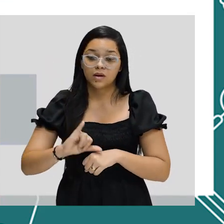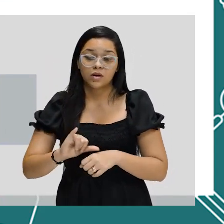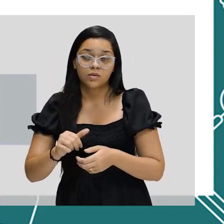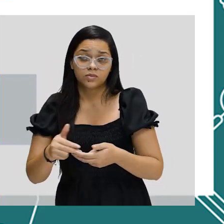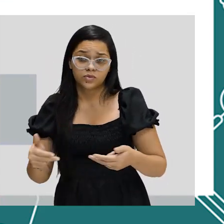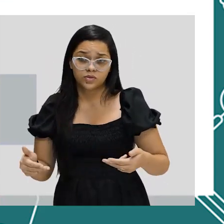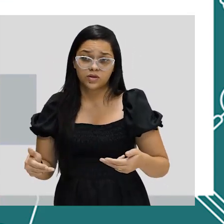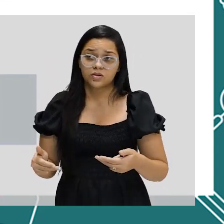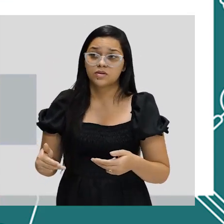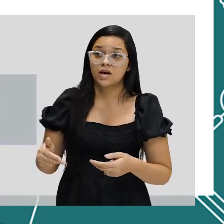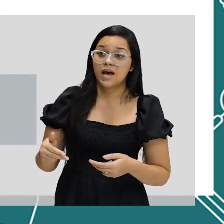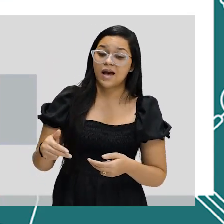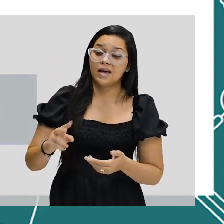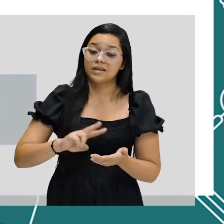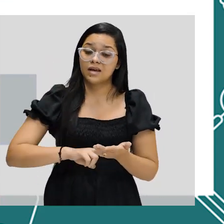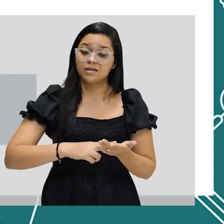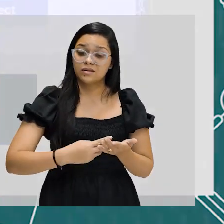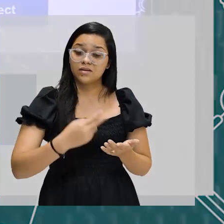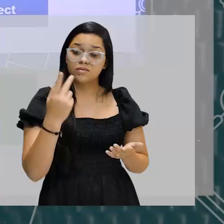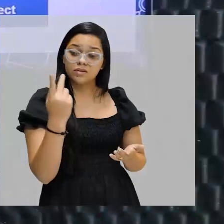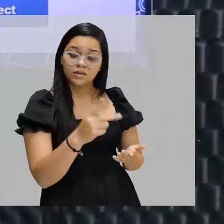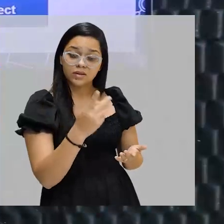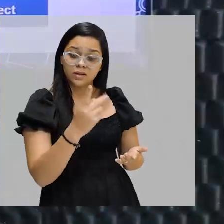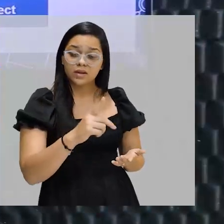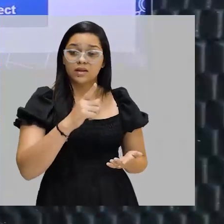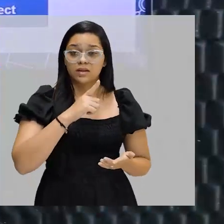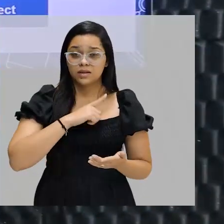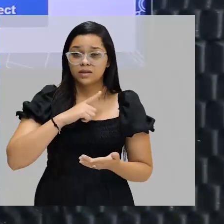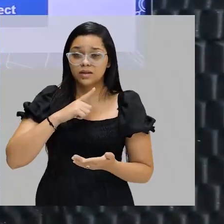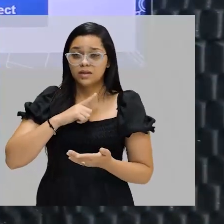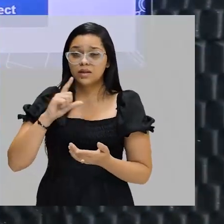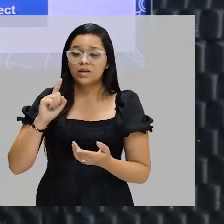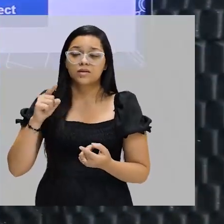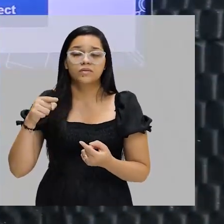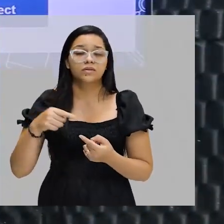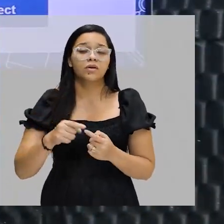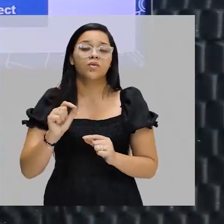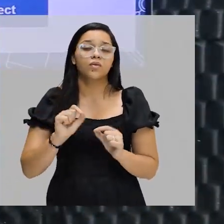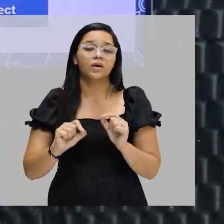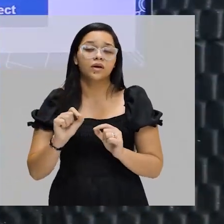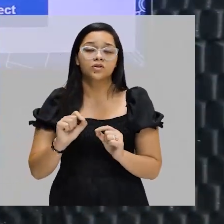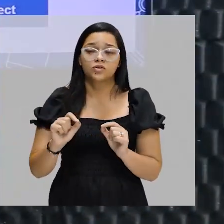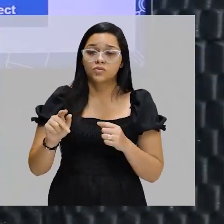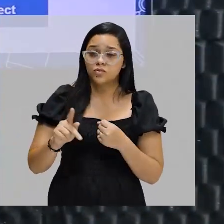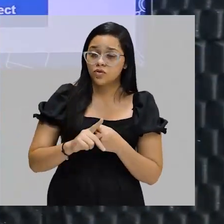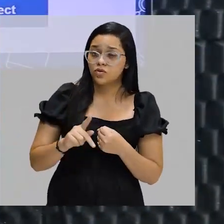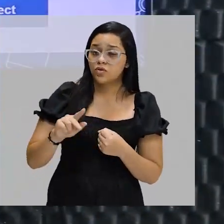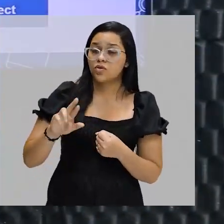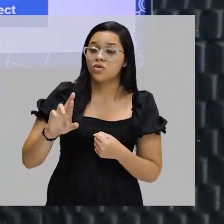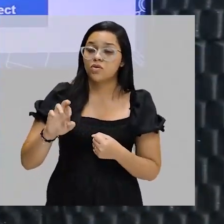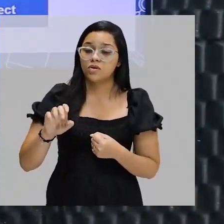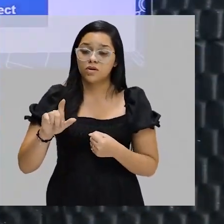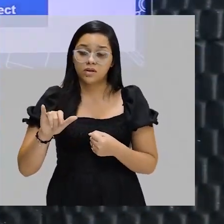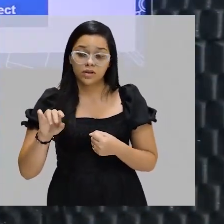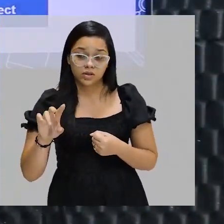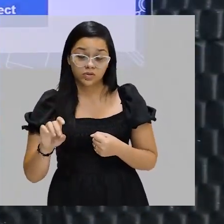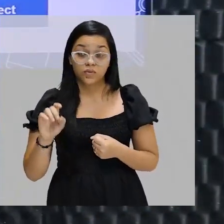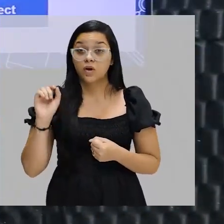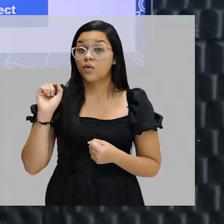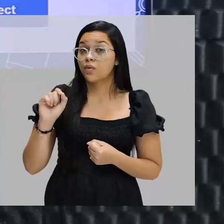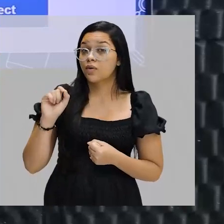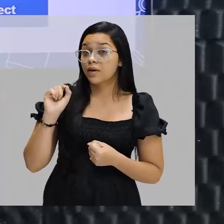objeto. A tradução dele, quando ele desempenha essa função de pronome relativo, é que,